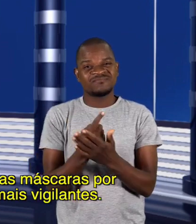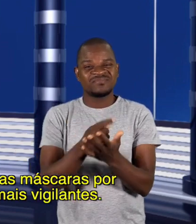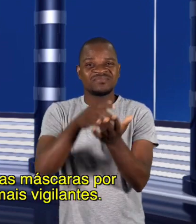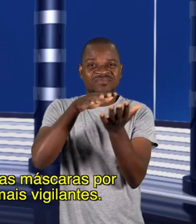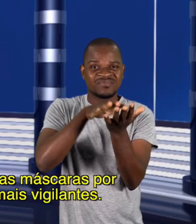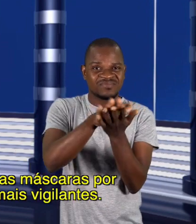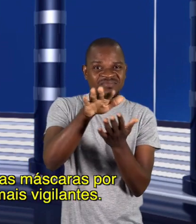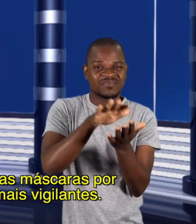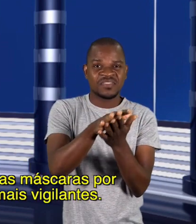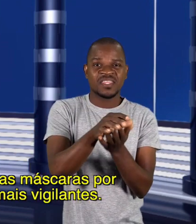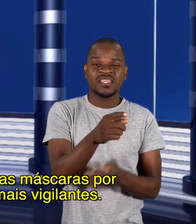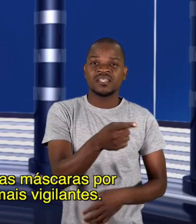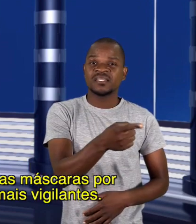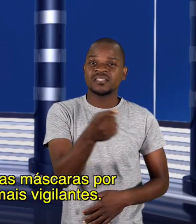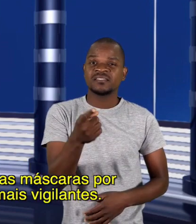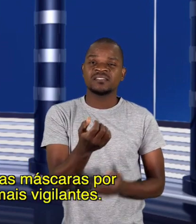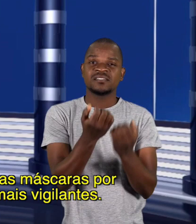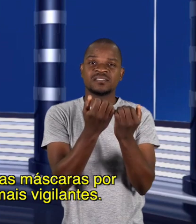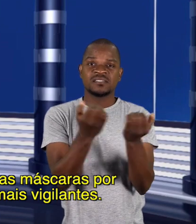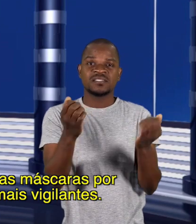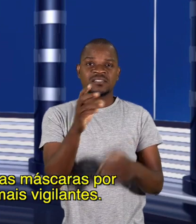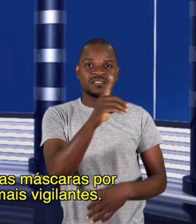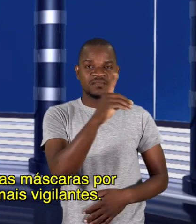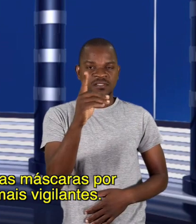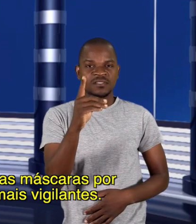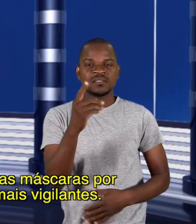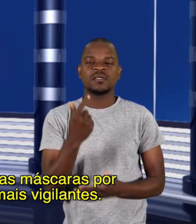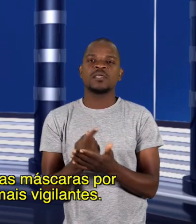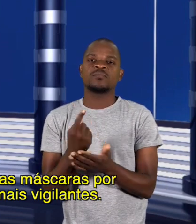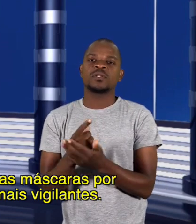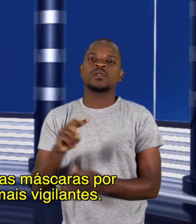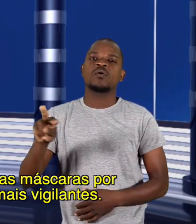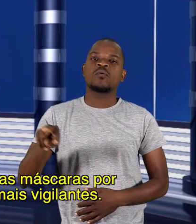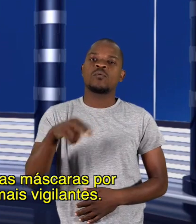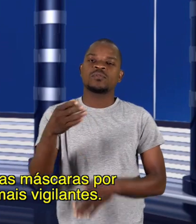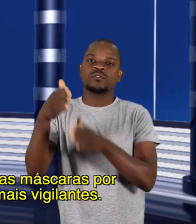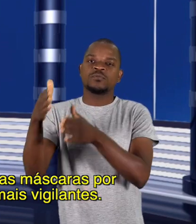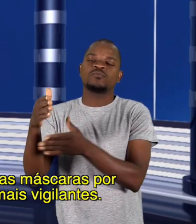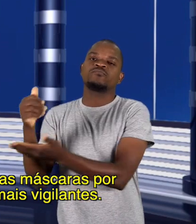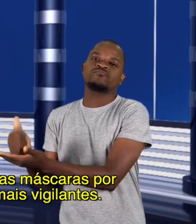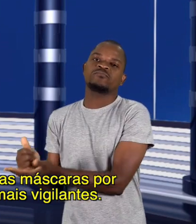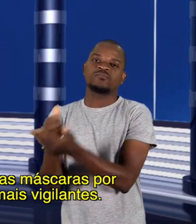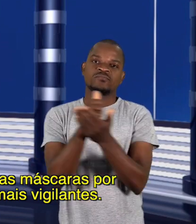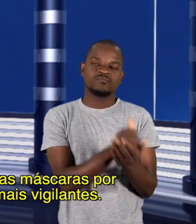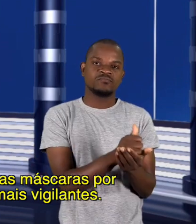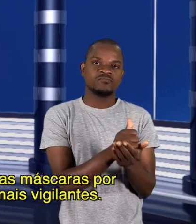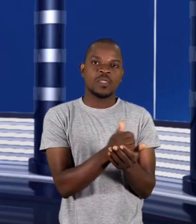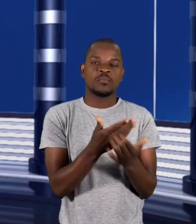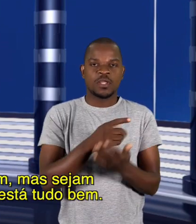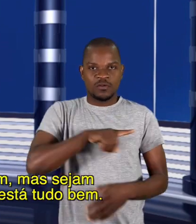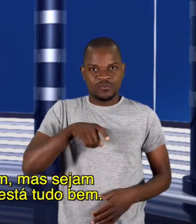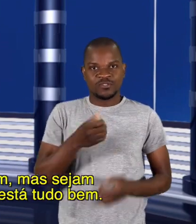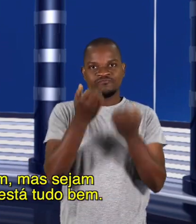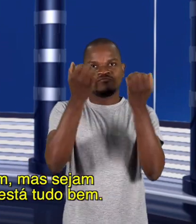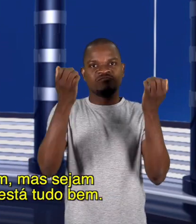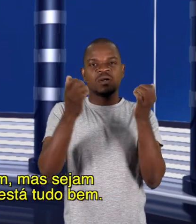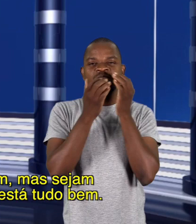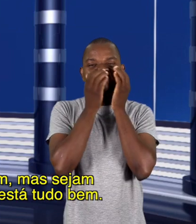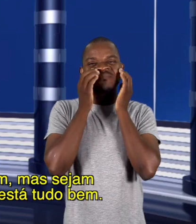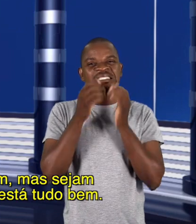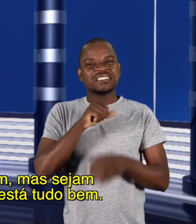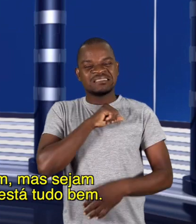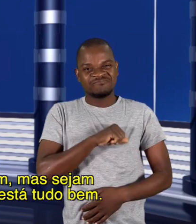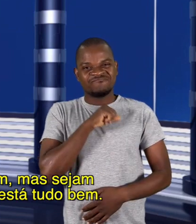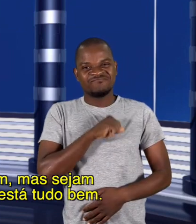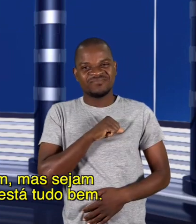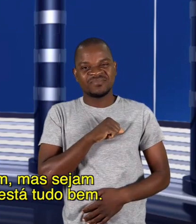não podem tirar as máscaras por si, é necessário que os pais sejam muito mais vigilantes. Se, de facto, acharem que